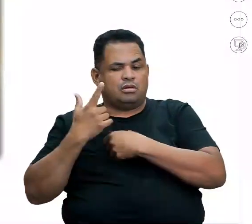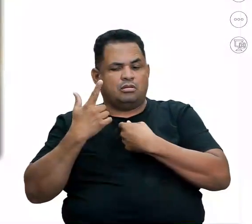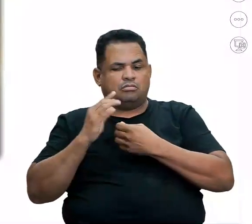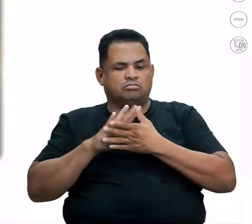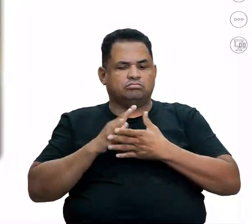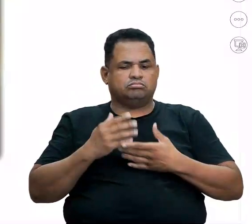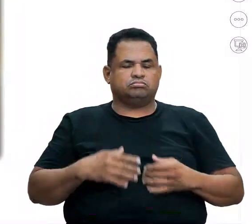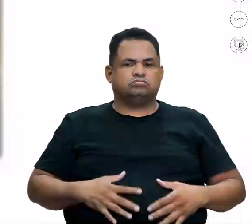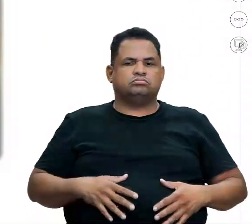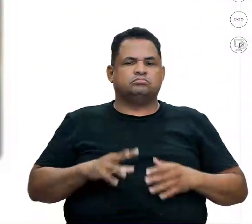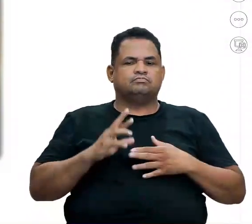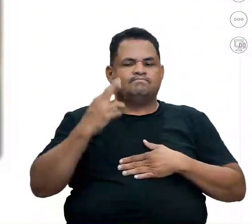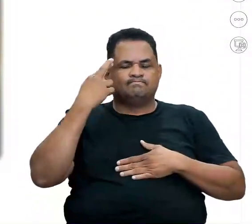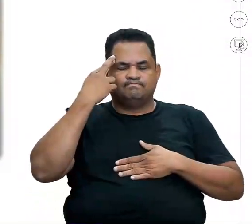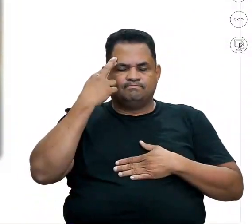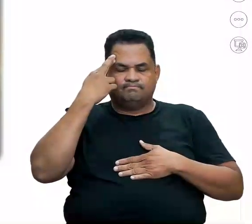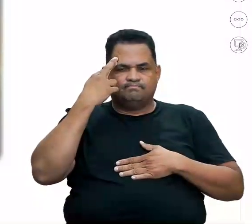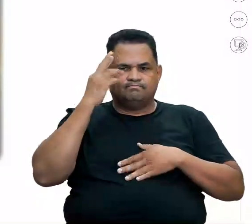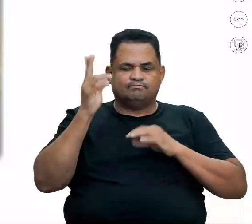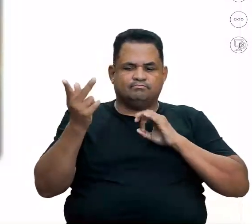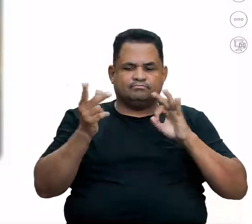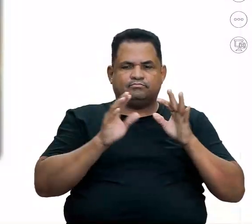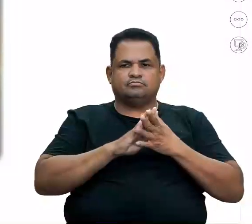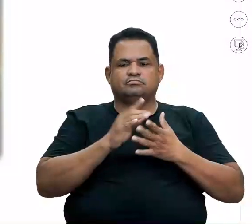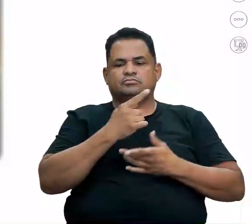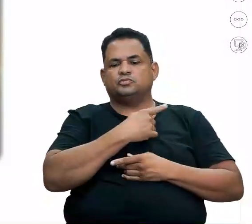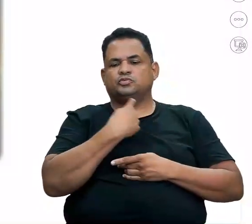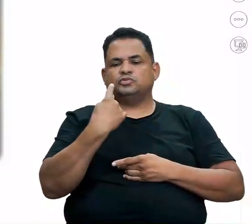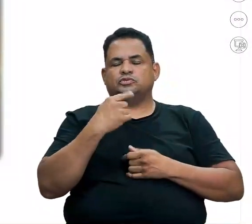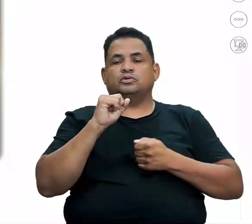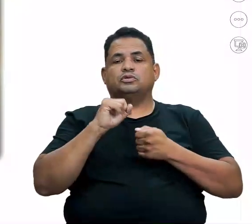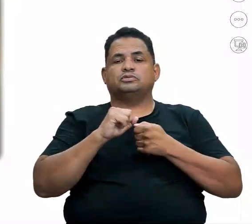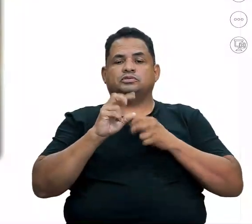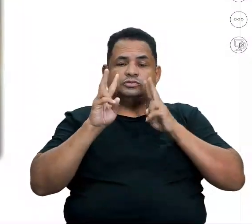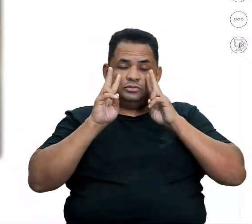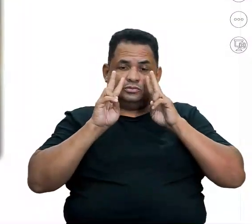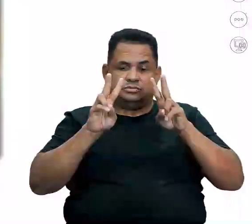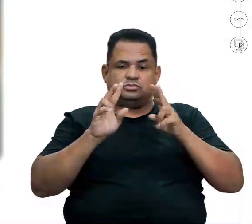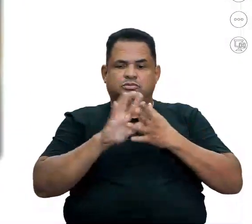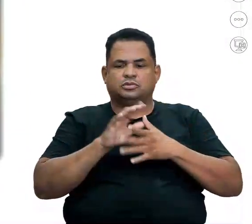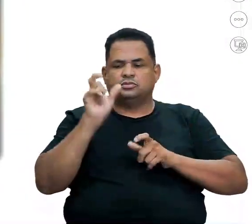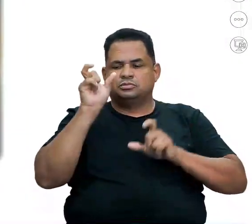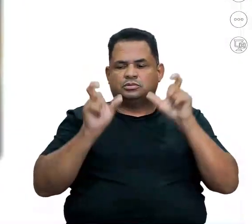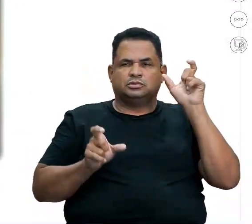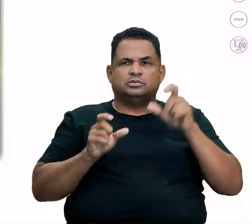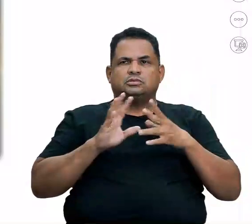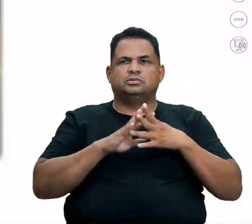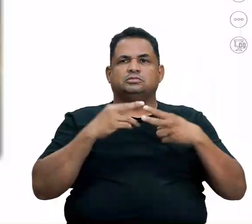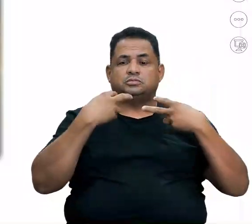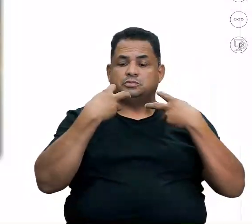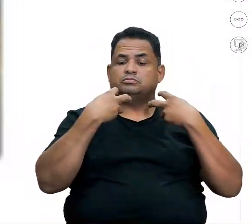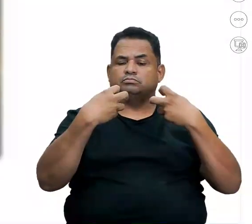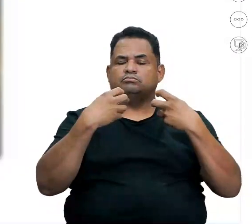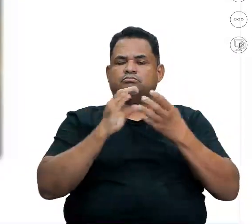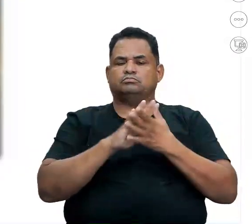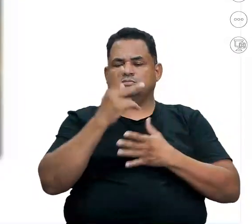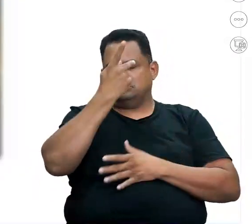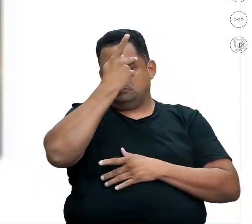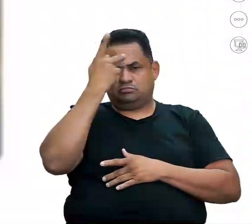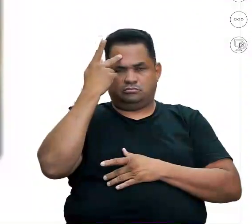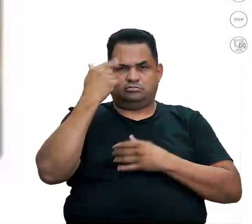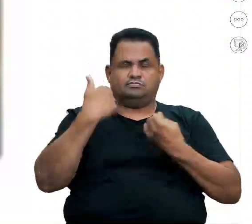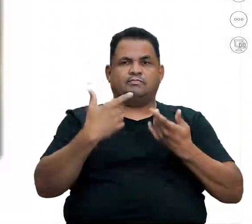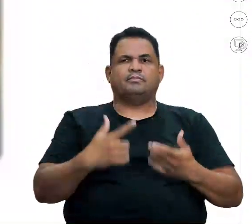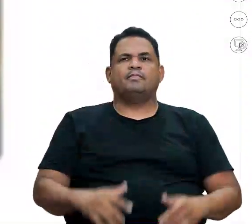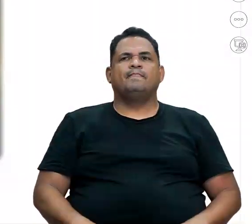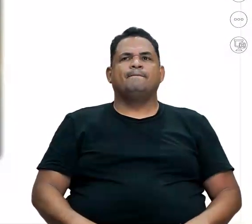E refletir sobre as nossas ações enquanto indivíduos, enquanto pessoas, né? Que estão o